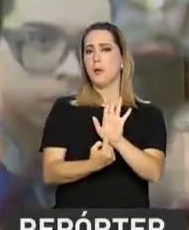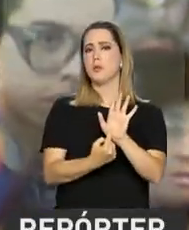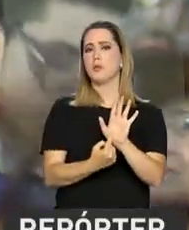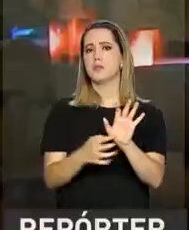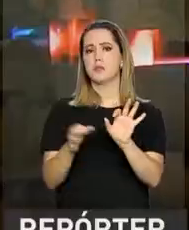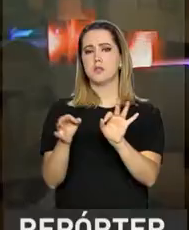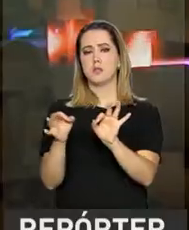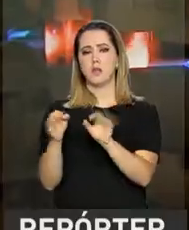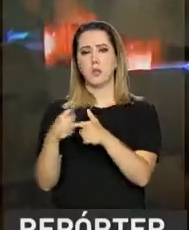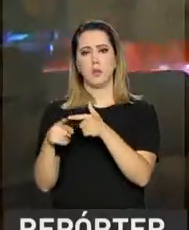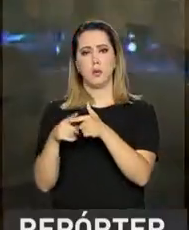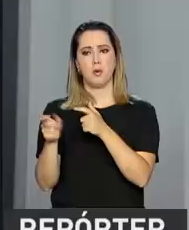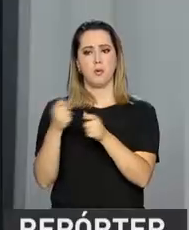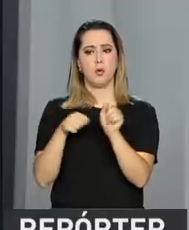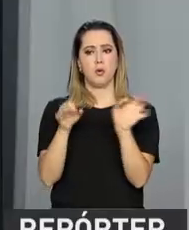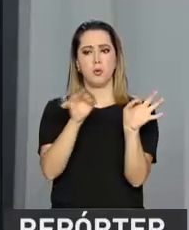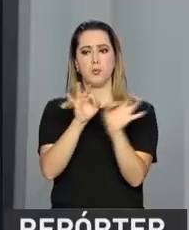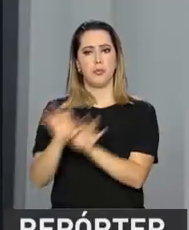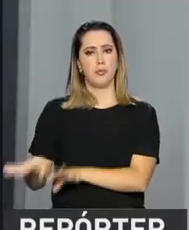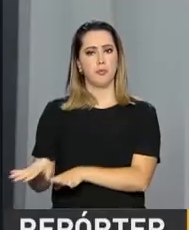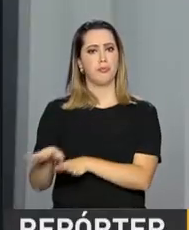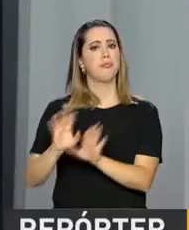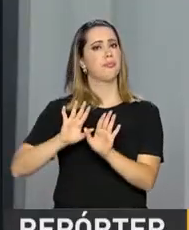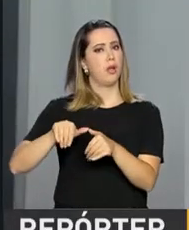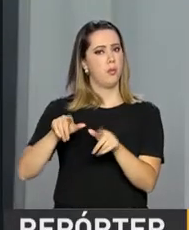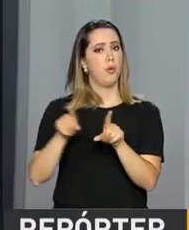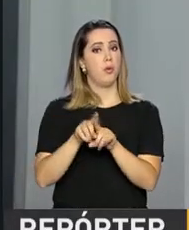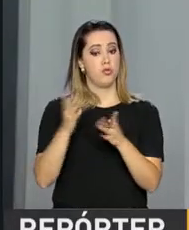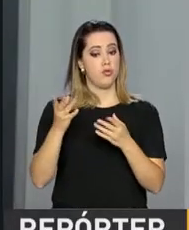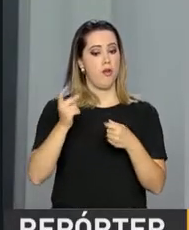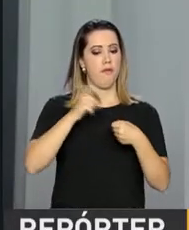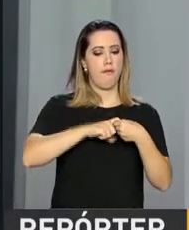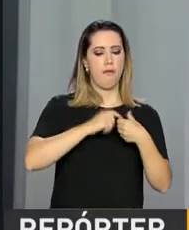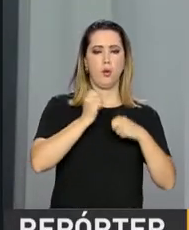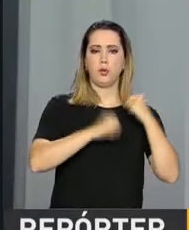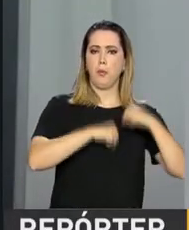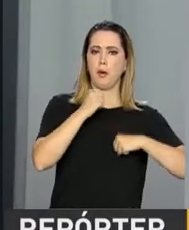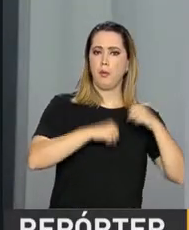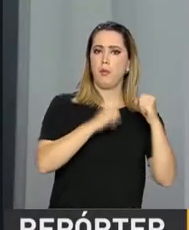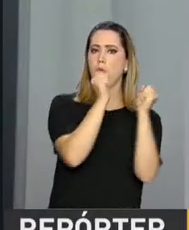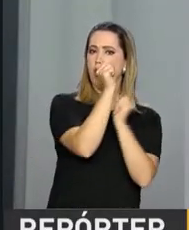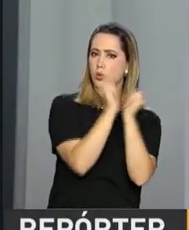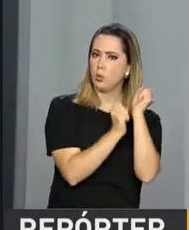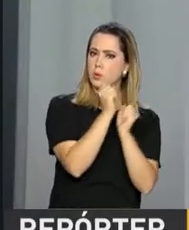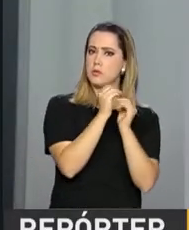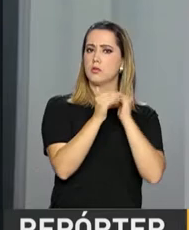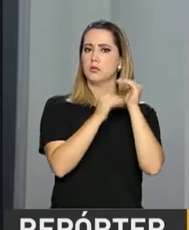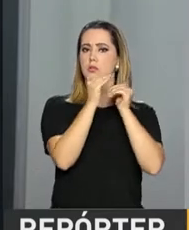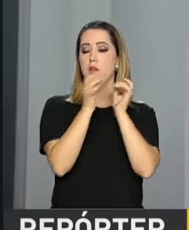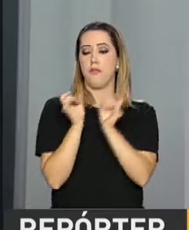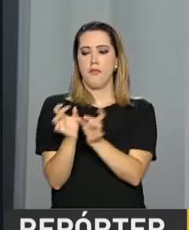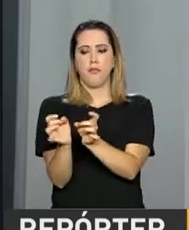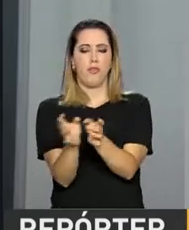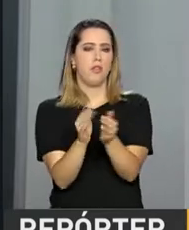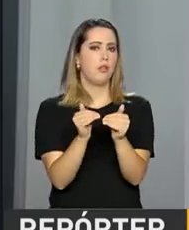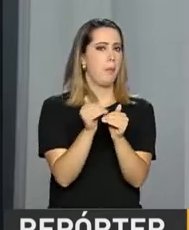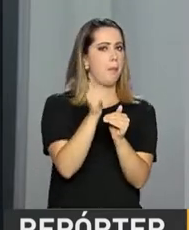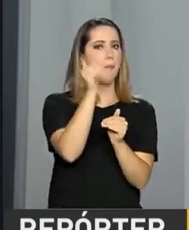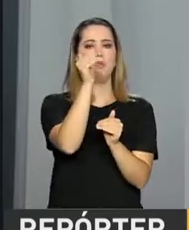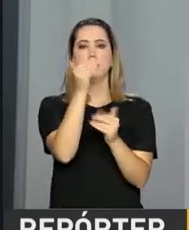ficou para trás a produção industrial vem se recuperando as vendas do comércio em se recuperando é